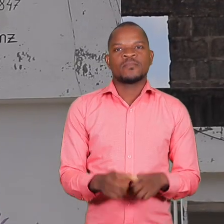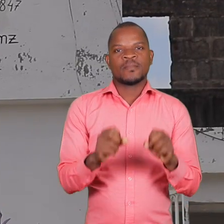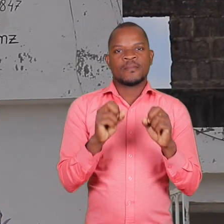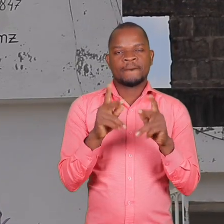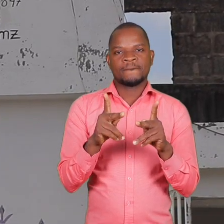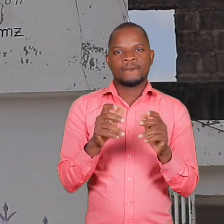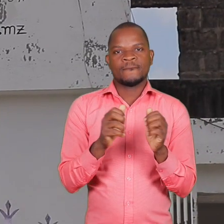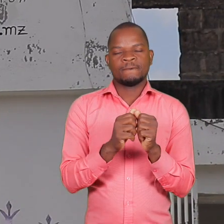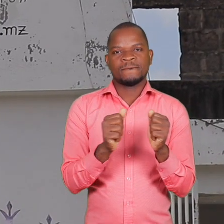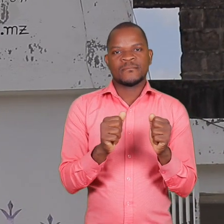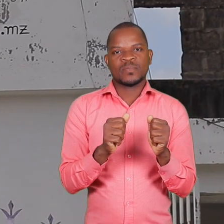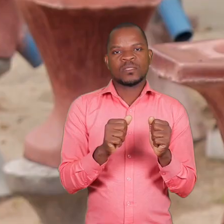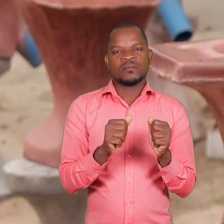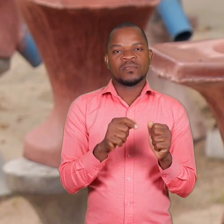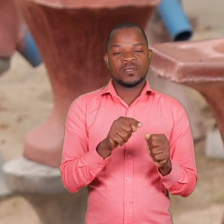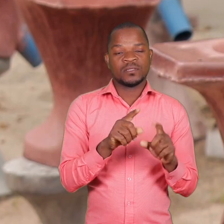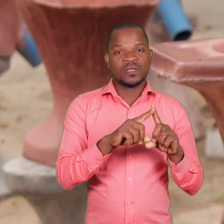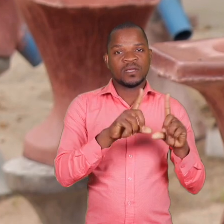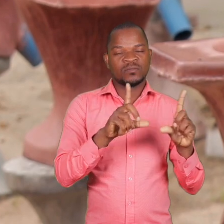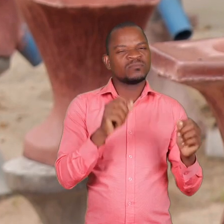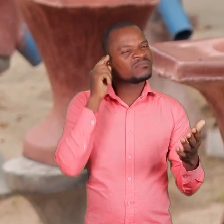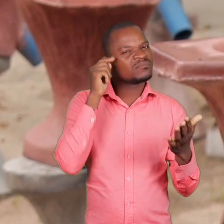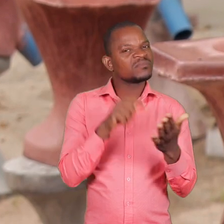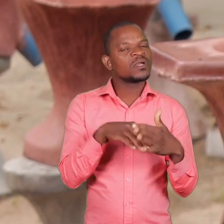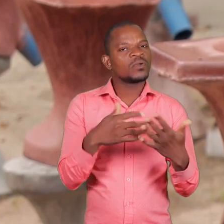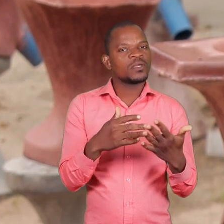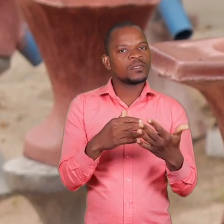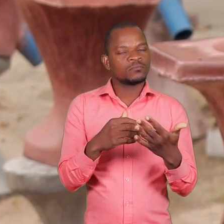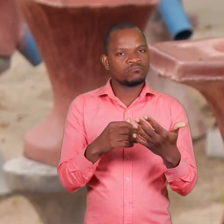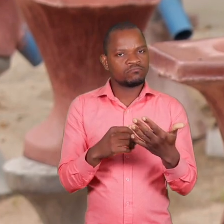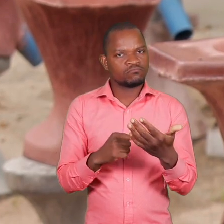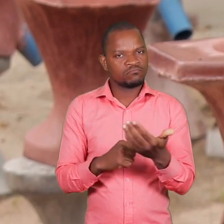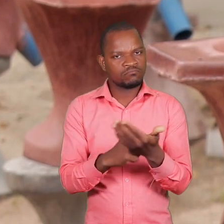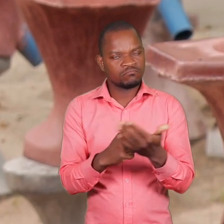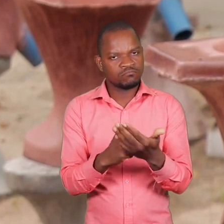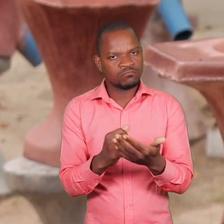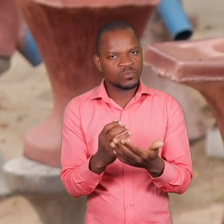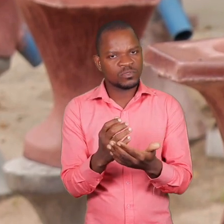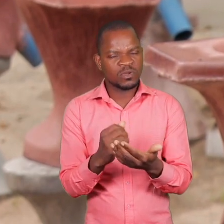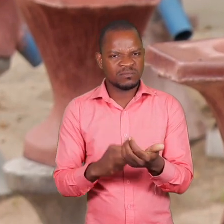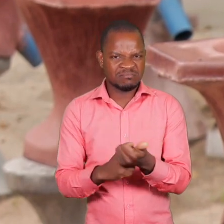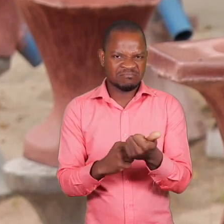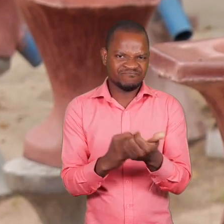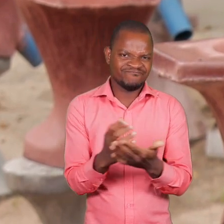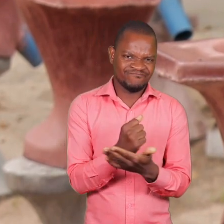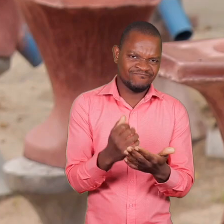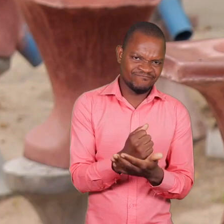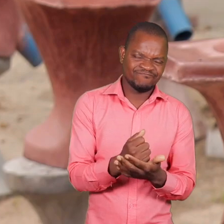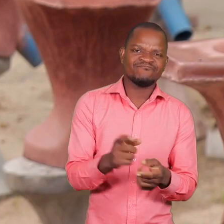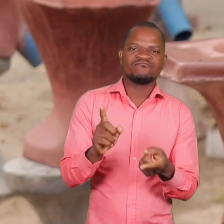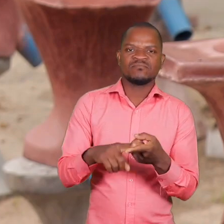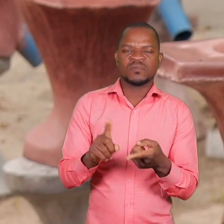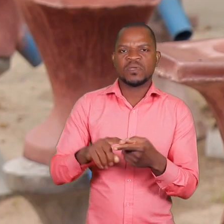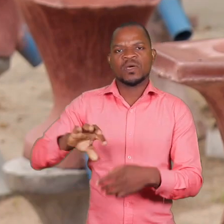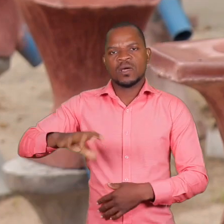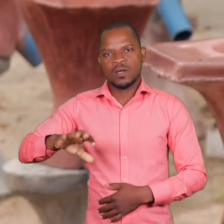Bem, a SUSAMAT é a junção das palavras sustentabilidade, saneamento e, bem, água, que